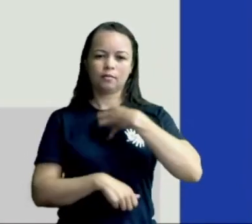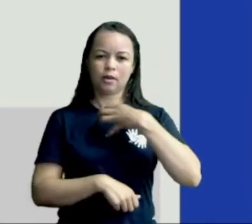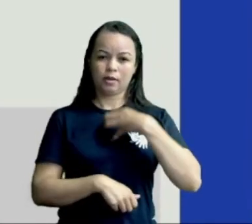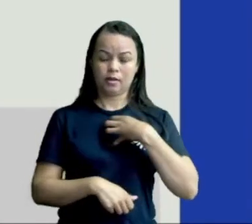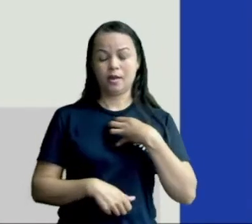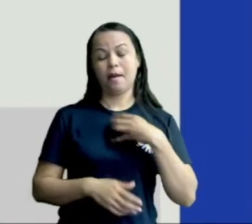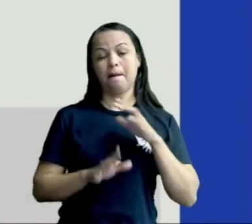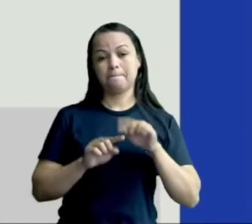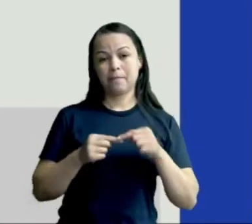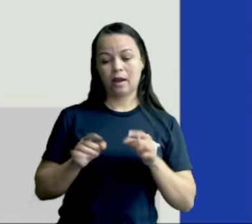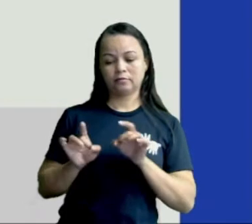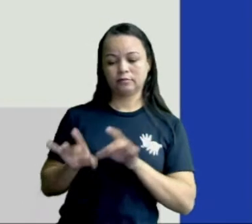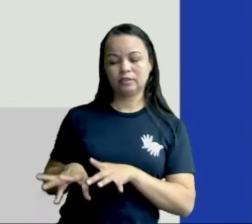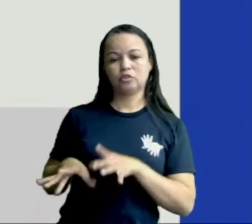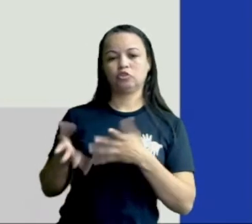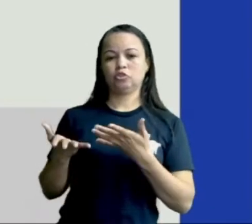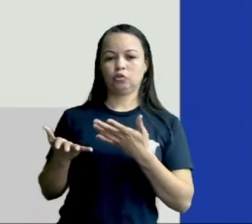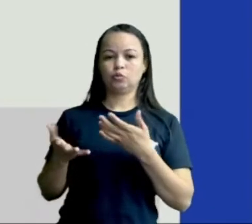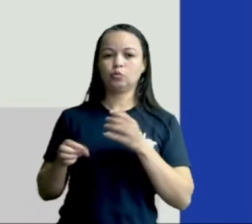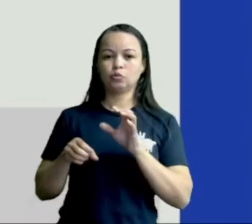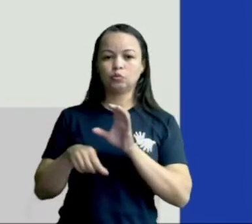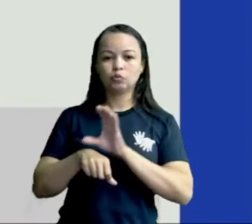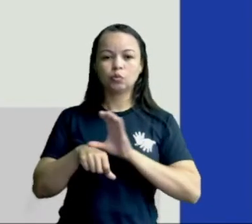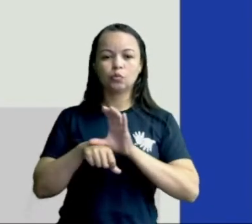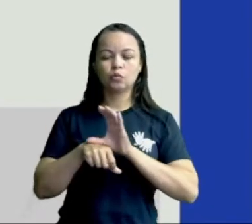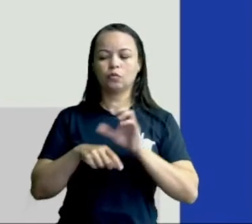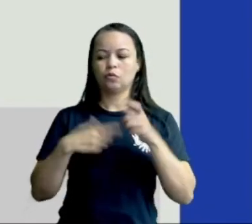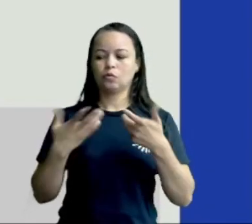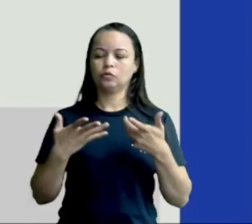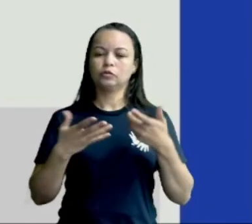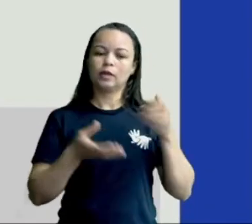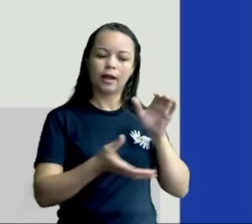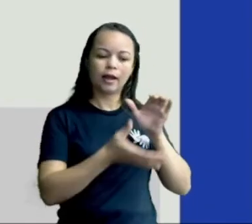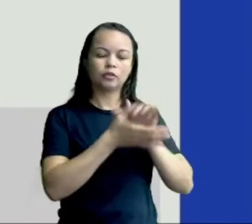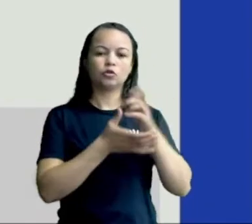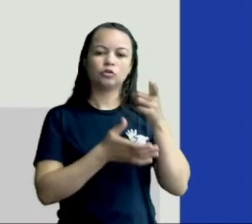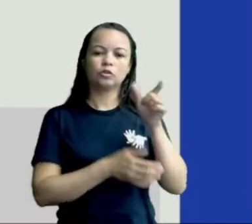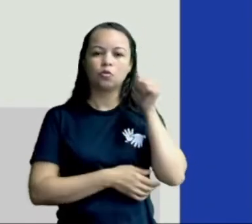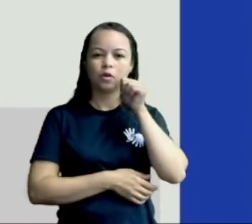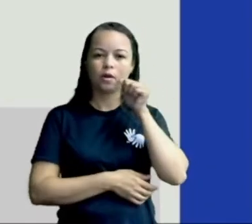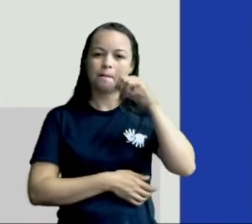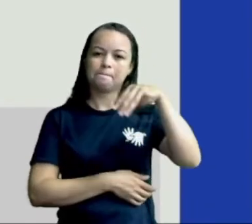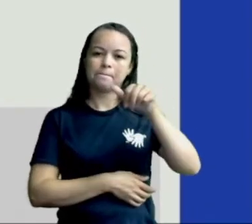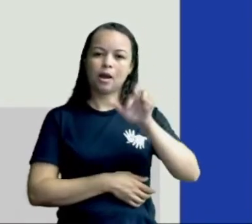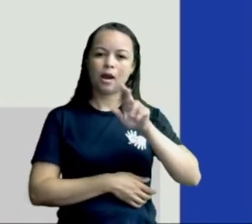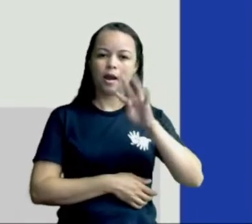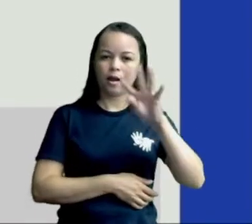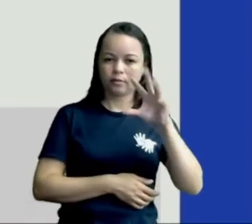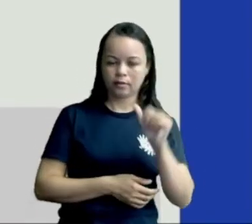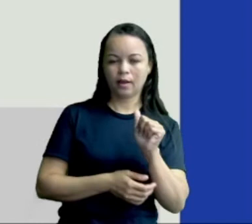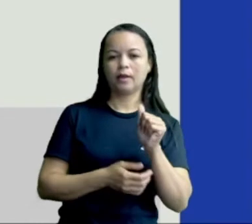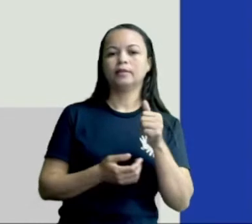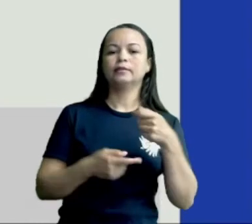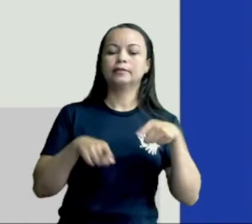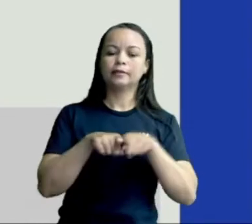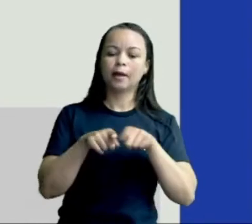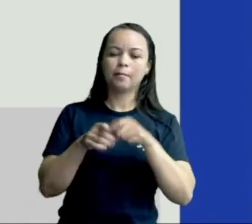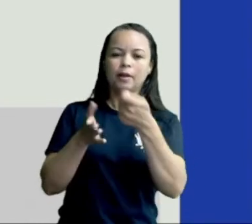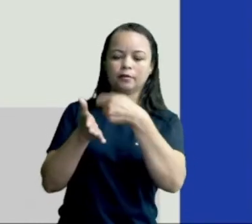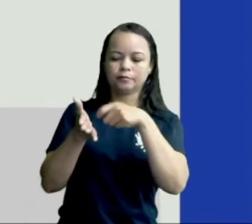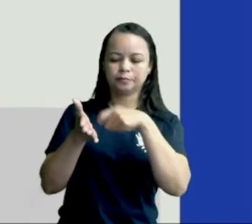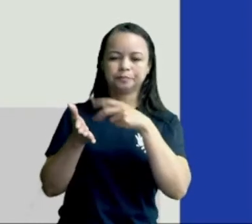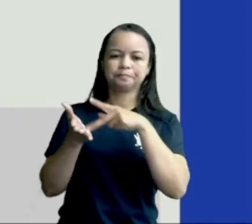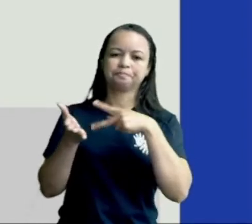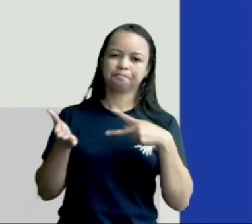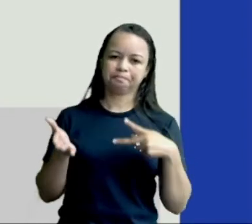ano. Casou-se em segundas núpcias com a conterrânea Marta de Holanda, também poetisa e escritora. Olha, gente,